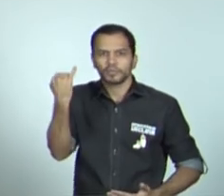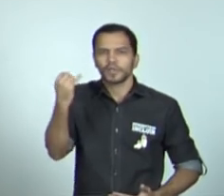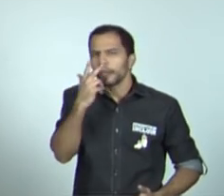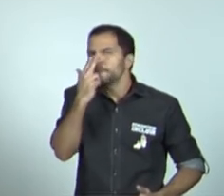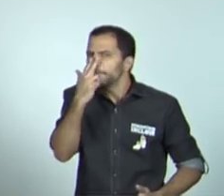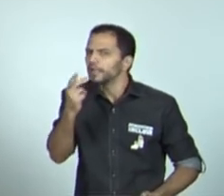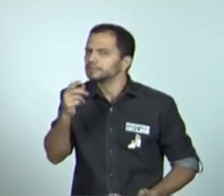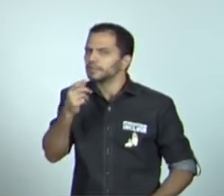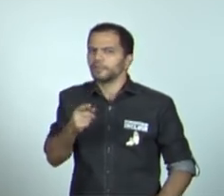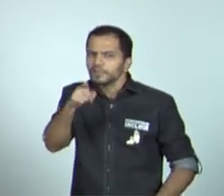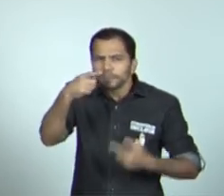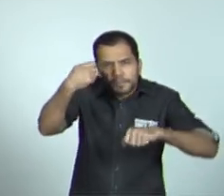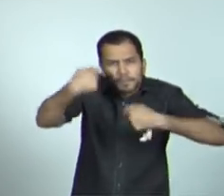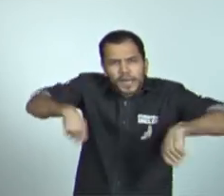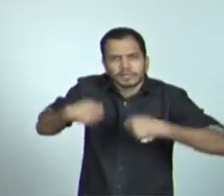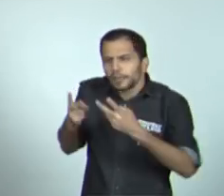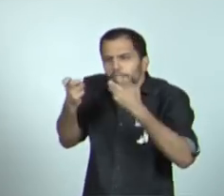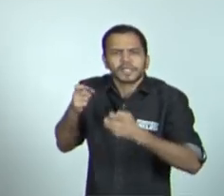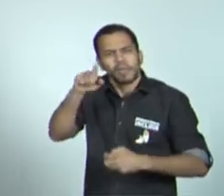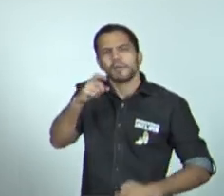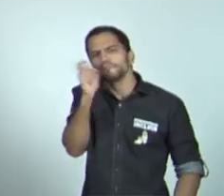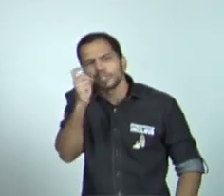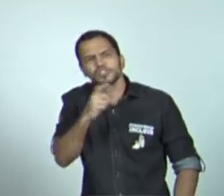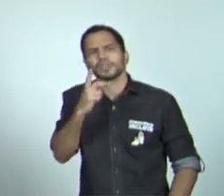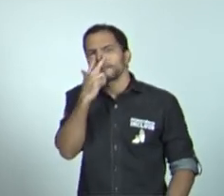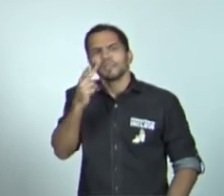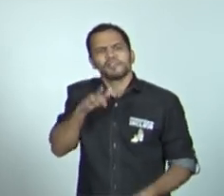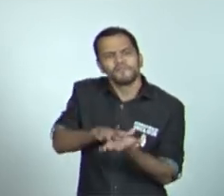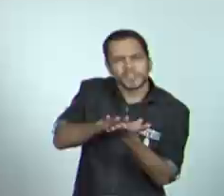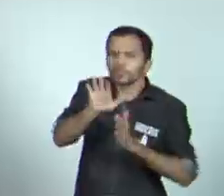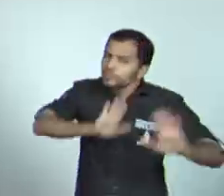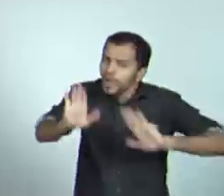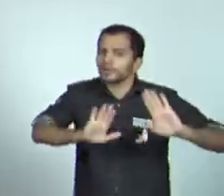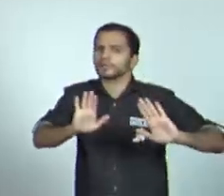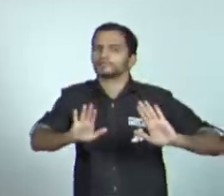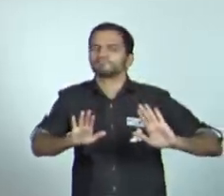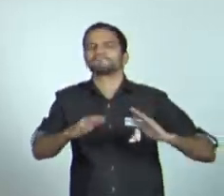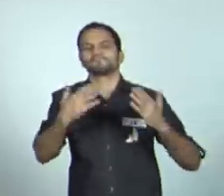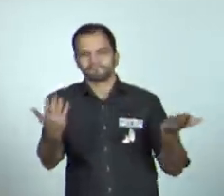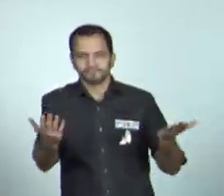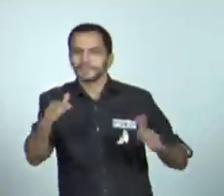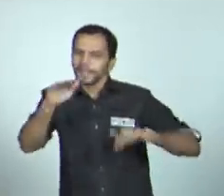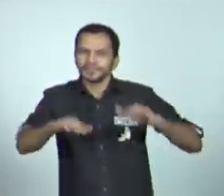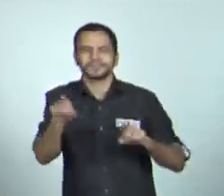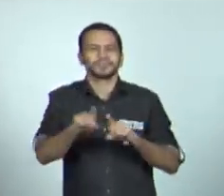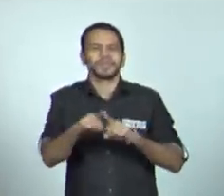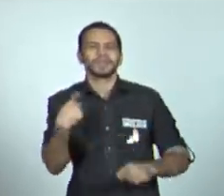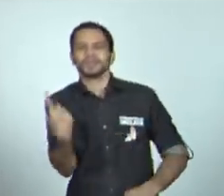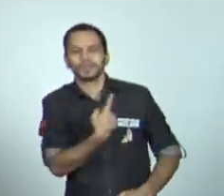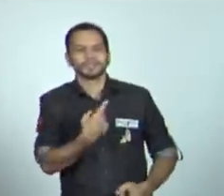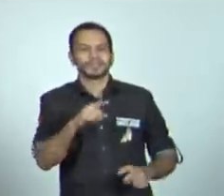molecagem é mentira é armação gente as escolhas que fazemos de andar com certas pessoas